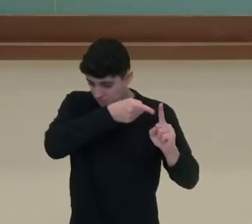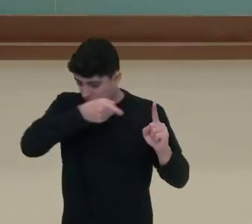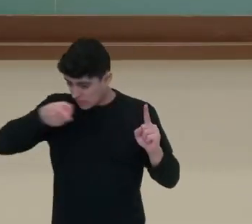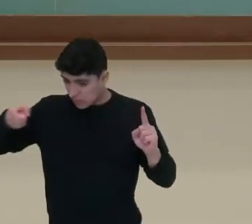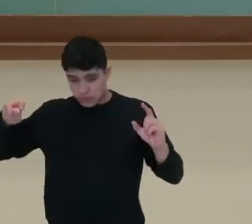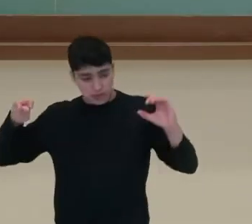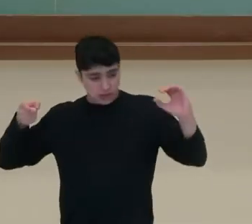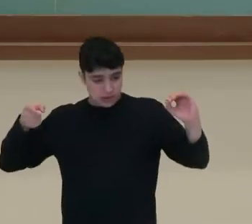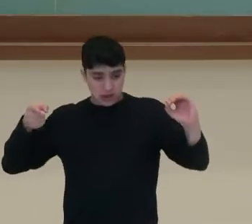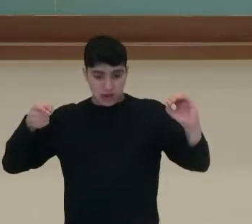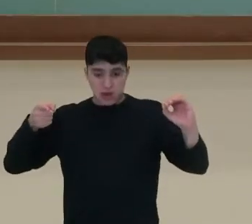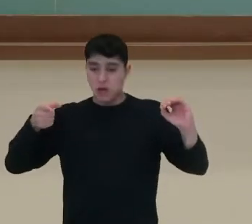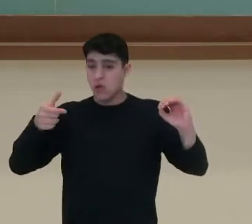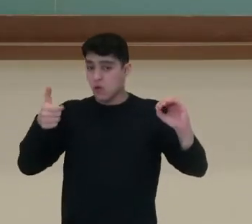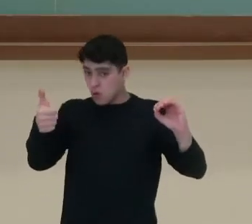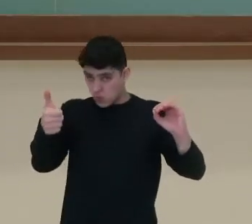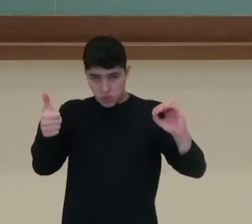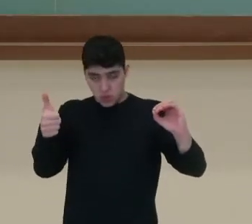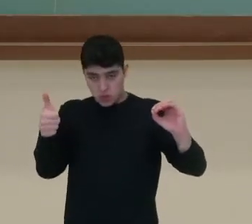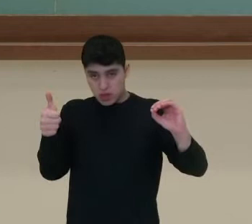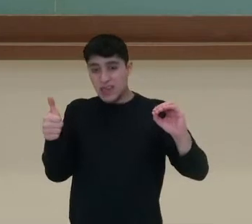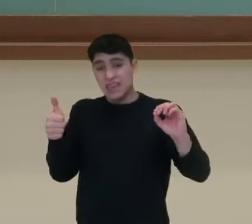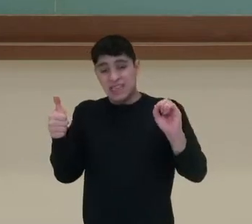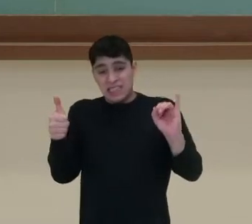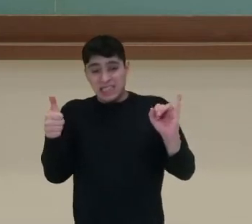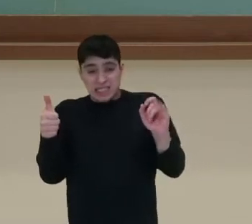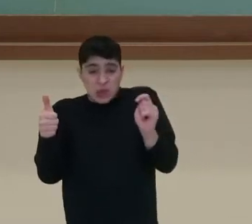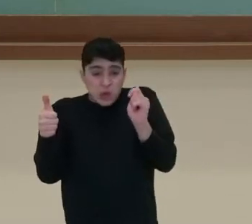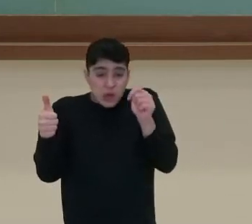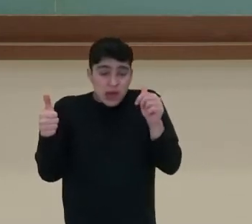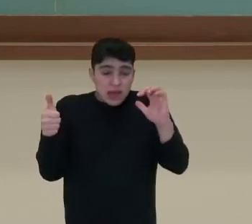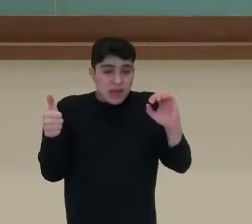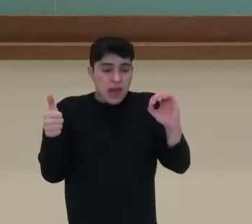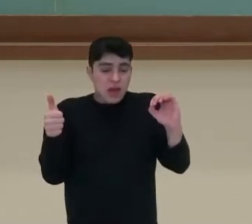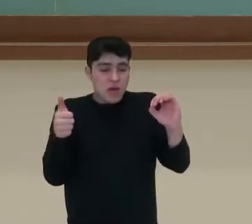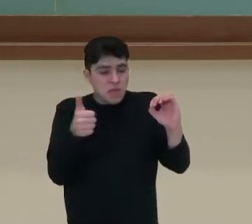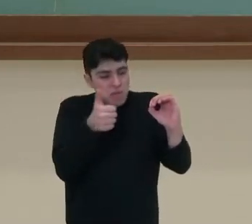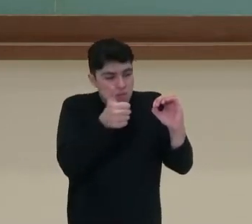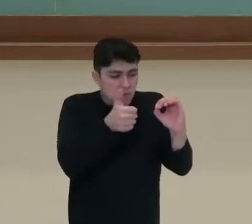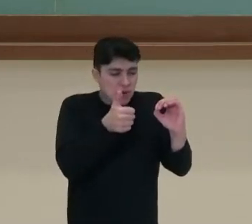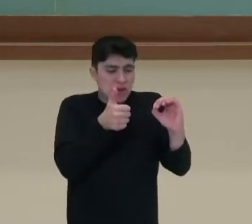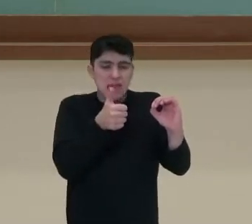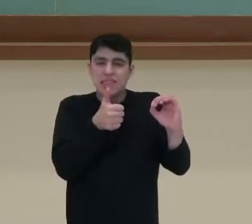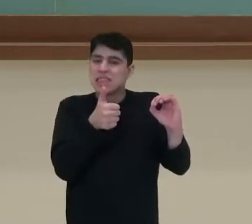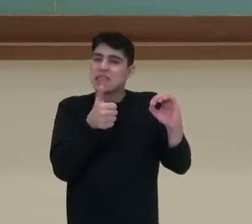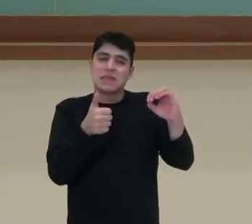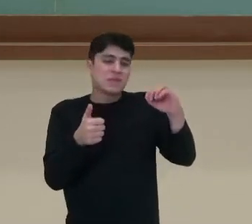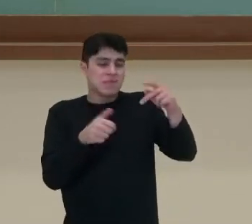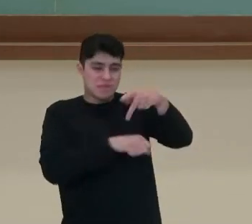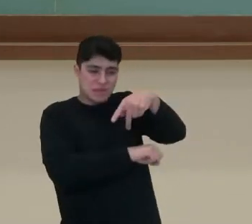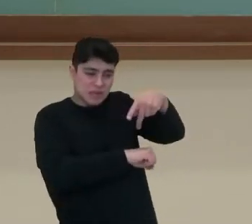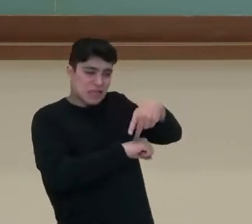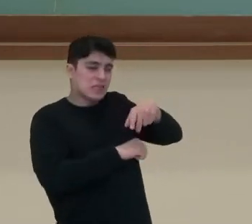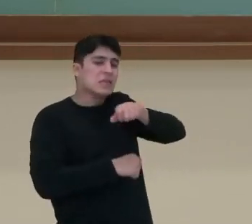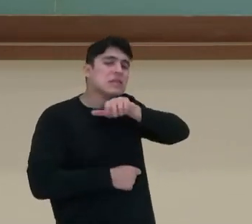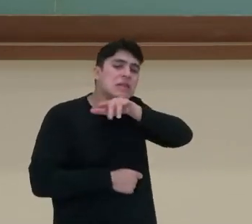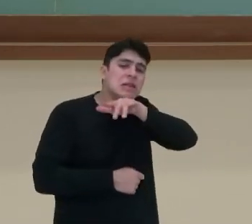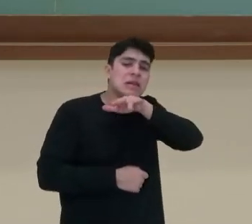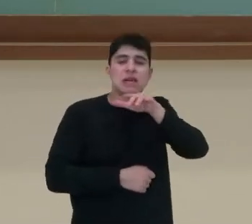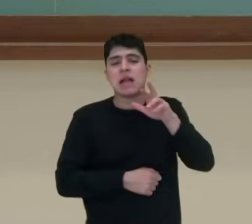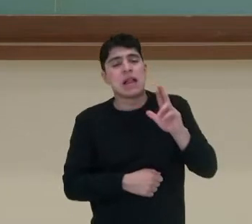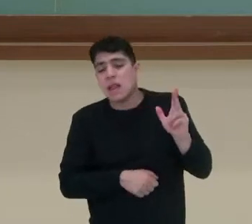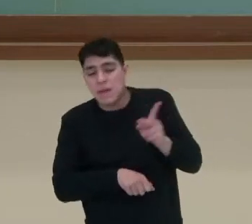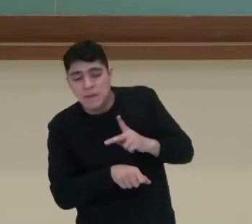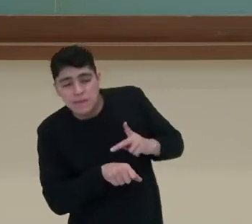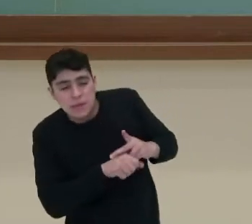até o número 1. Quanto mais próximo do 0, menos desenvolvido é um país, menor é o índice